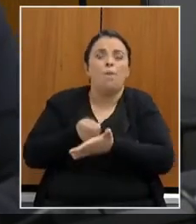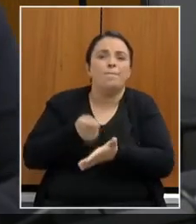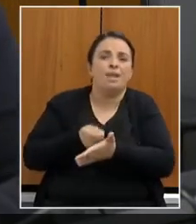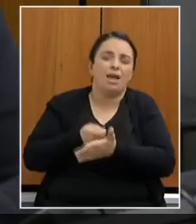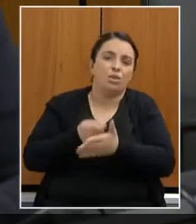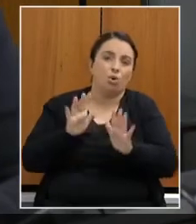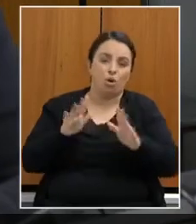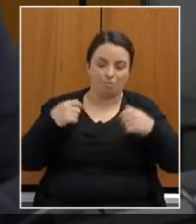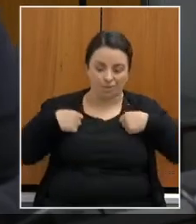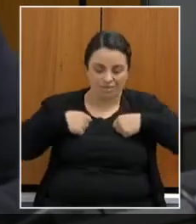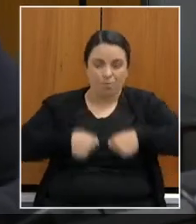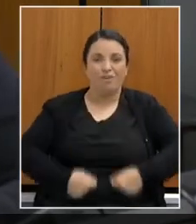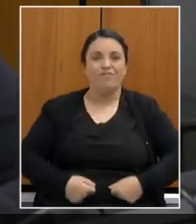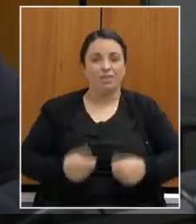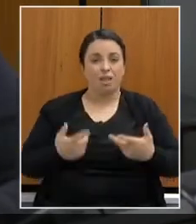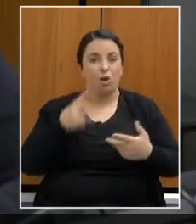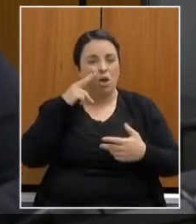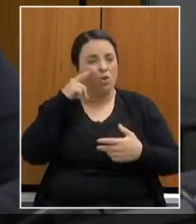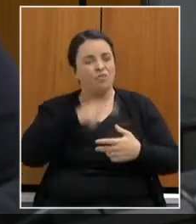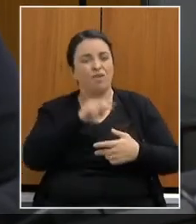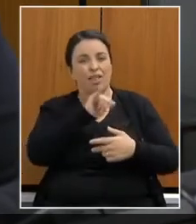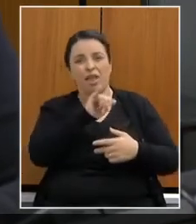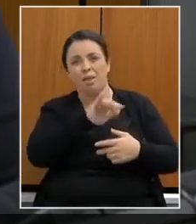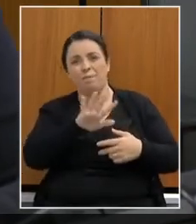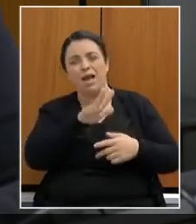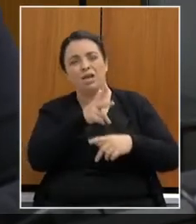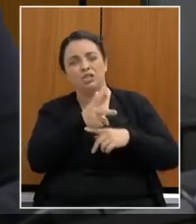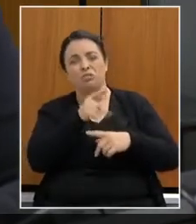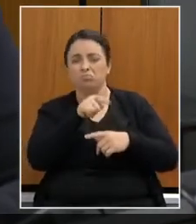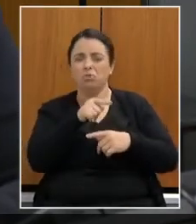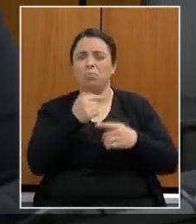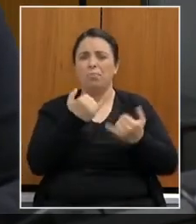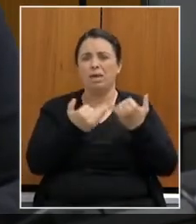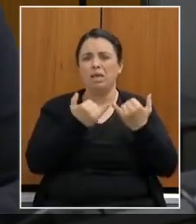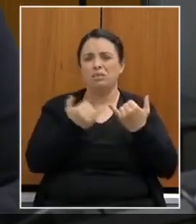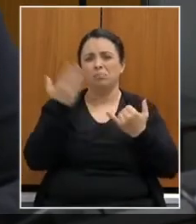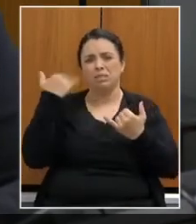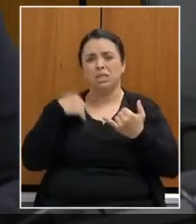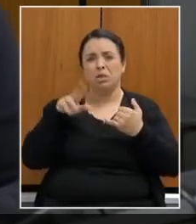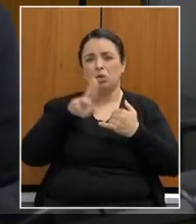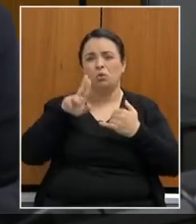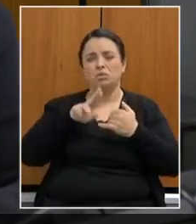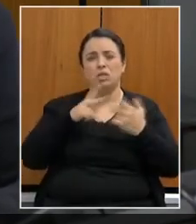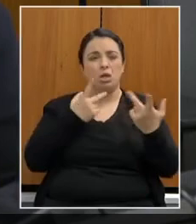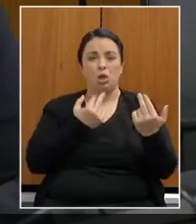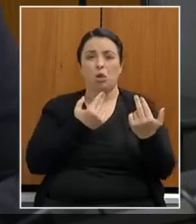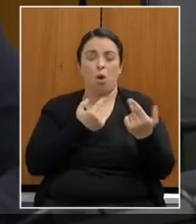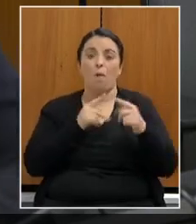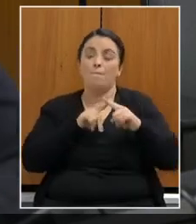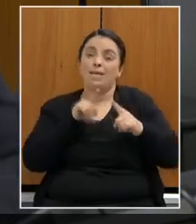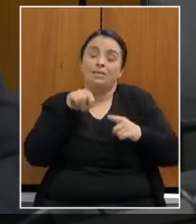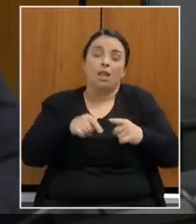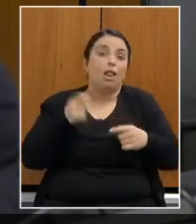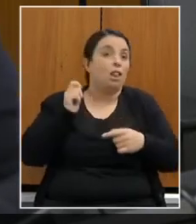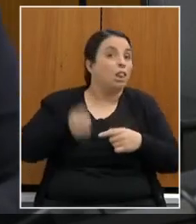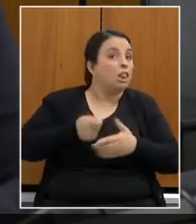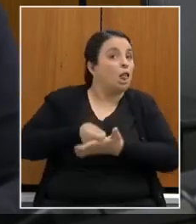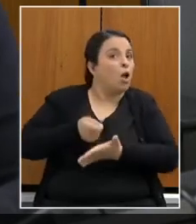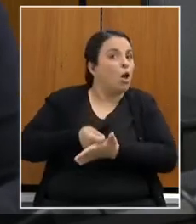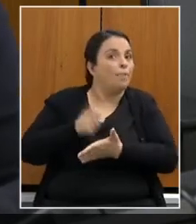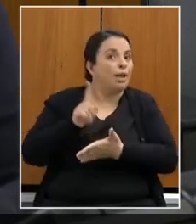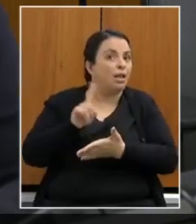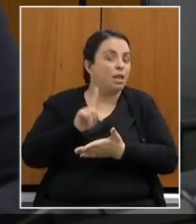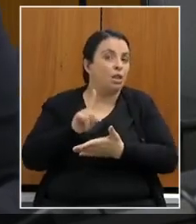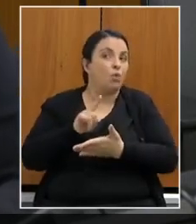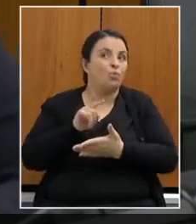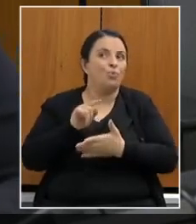avental. Eu vendo as imagens, me pareceu o que eu utilizei em hospital, mas só para lembrar que ele não é obrigatório, não faz parte